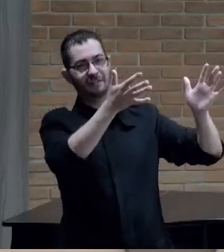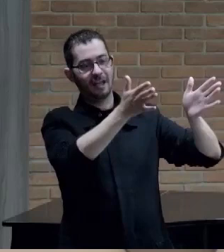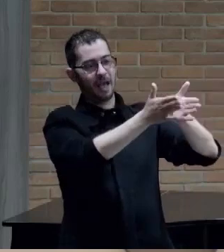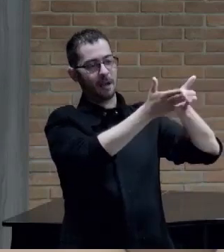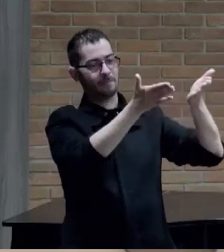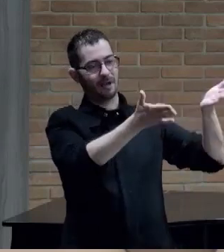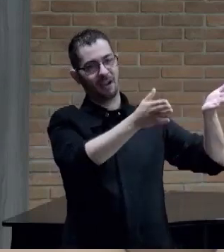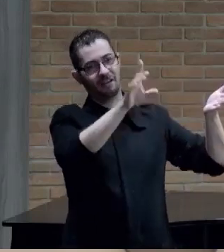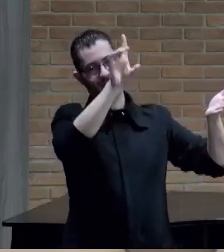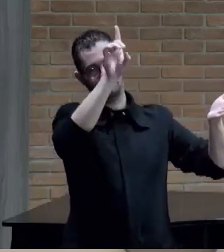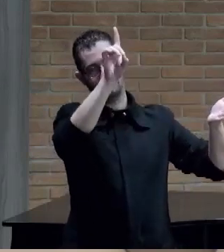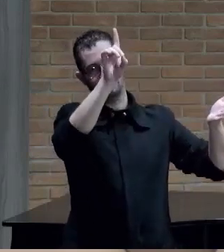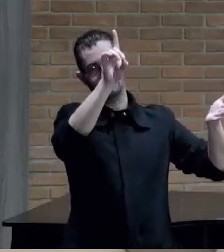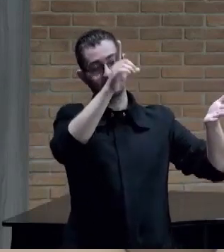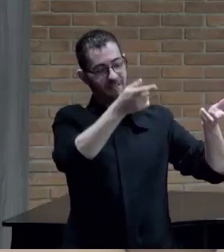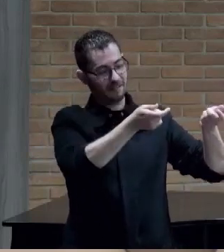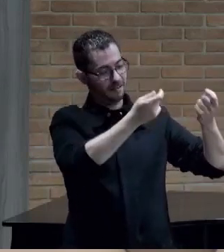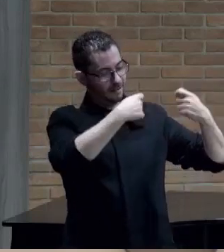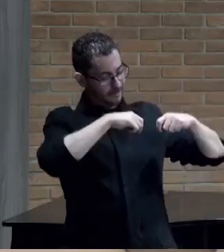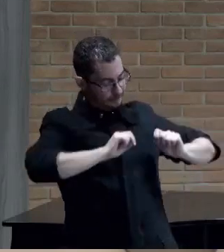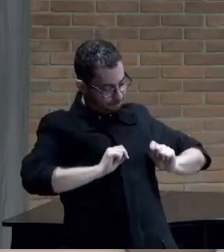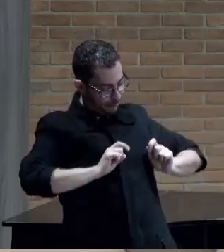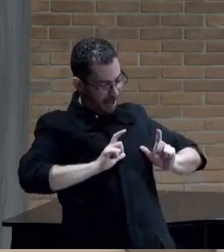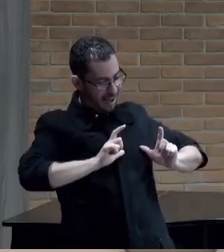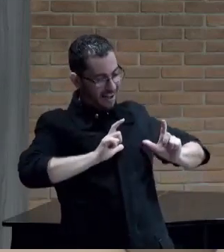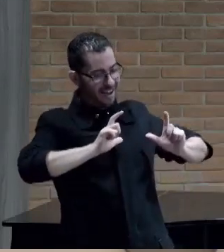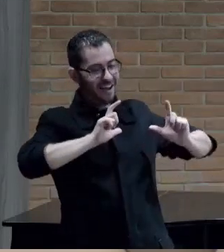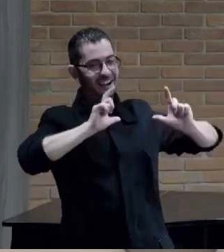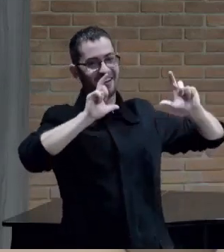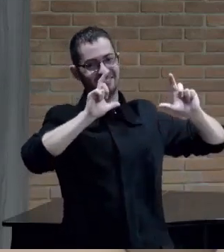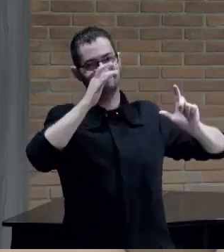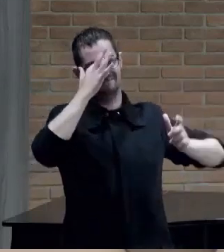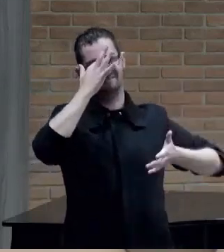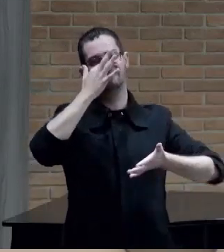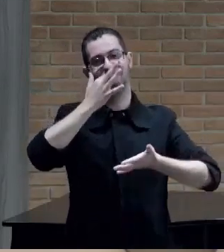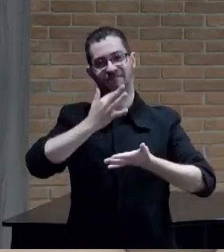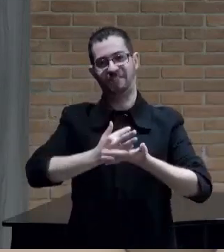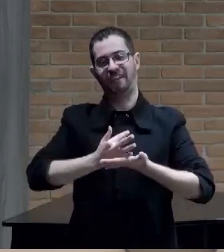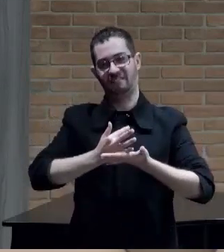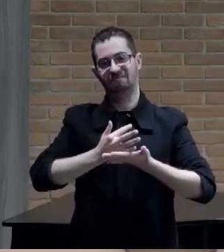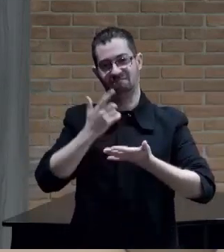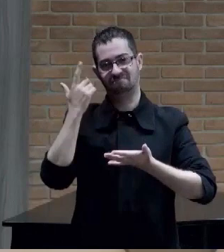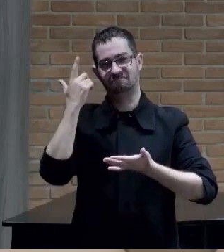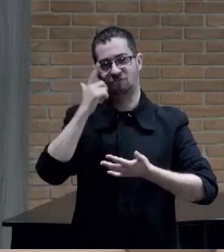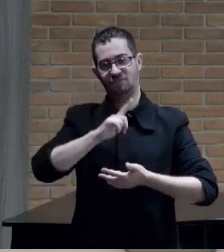você. Aliás, a fé bíblica verdadeira,